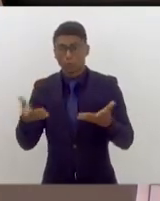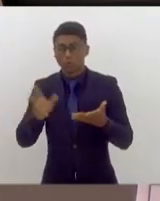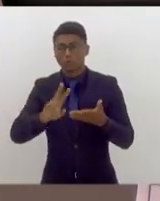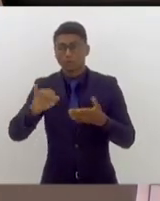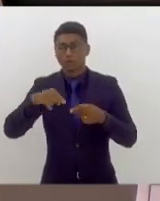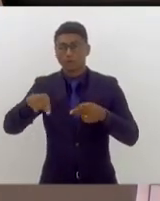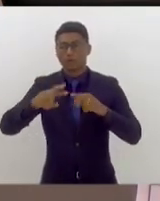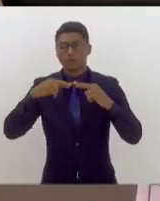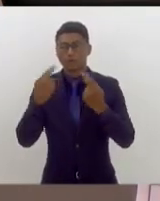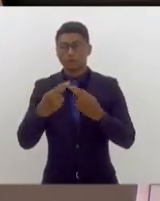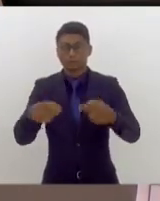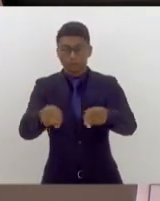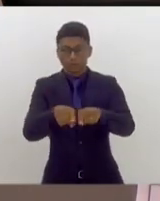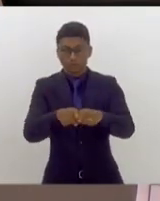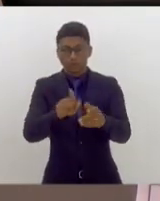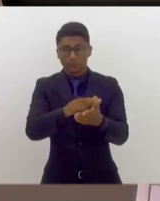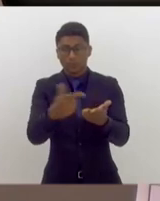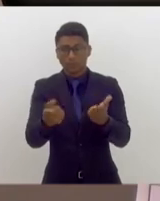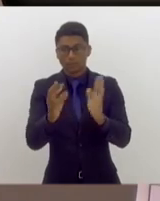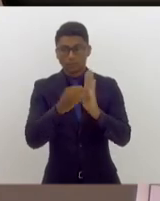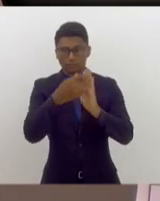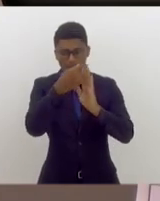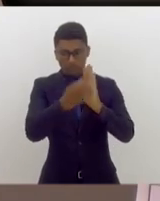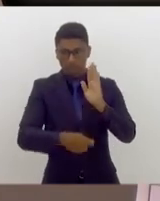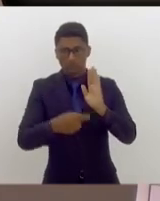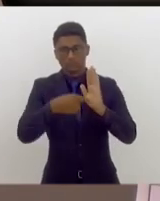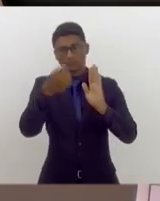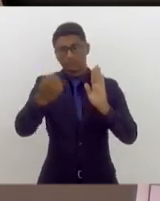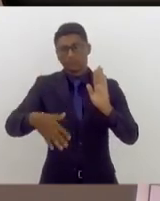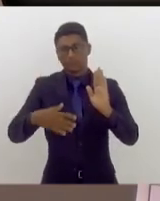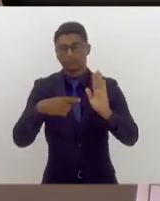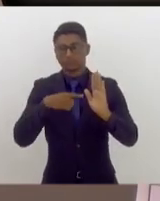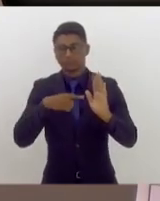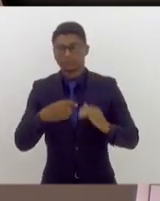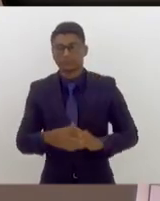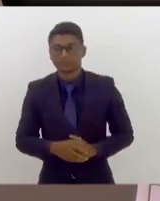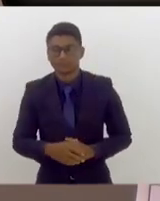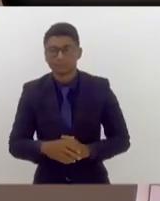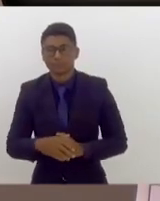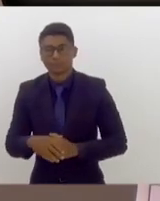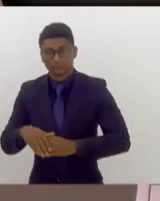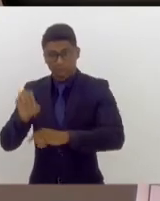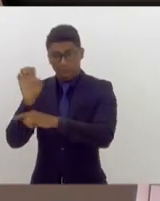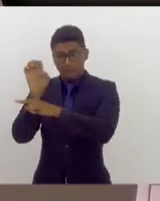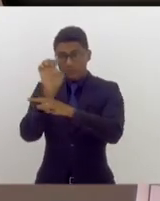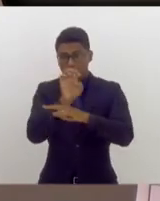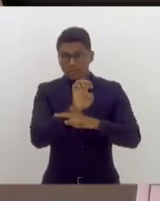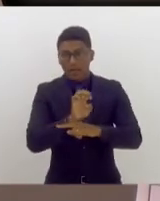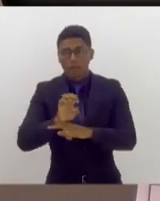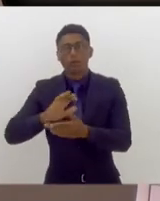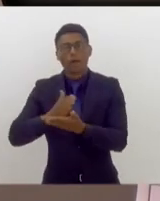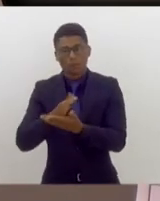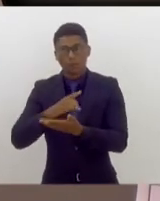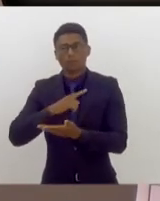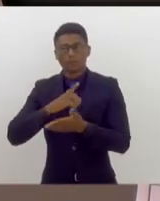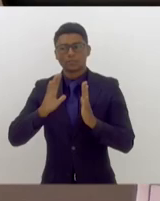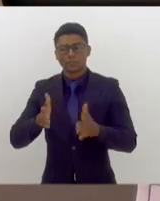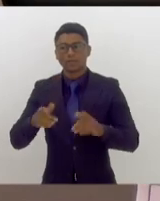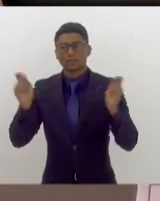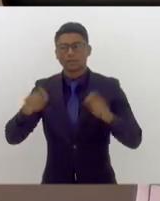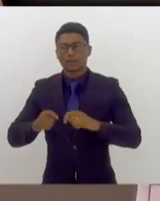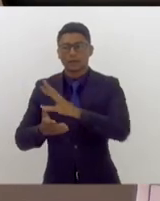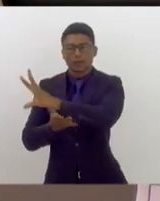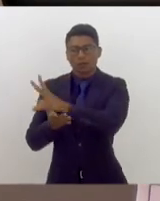tem matéria em jornal hoje já falando um pouco disso. E há desenhos estaduais já que podem servir de exemplo e estão na matéria da